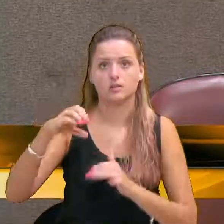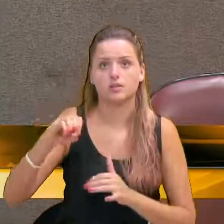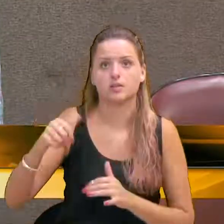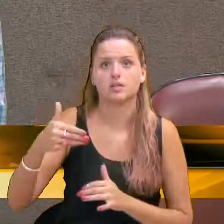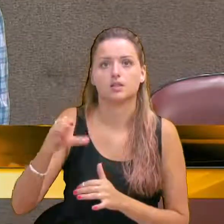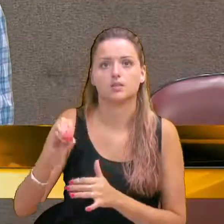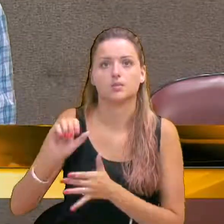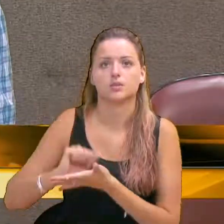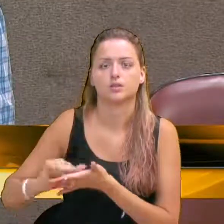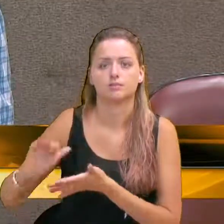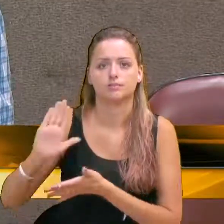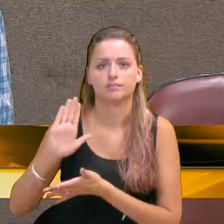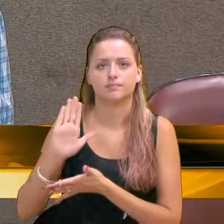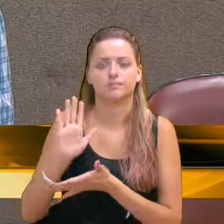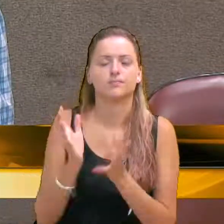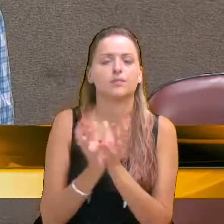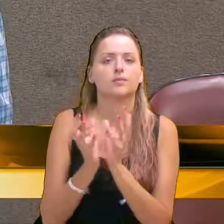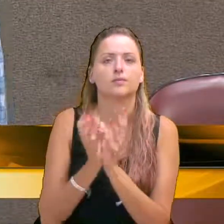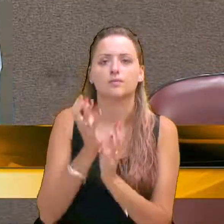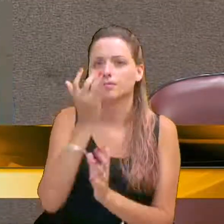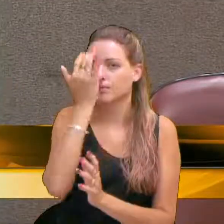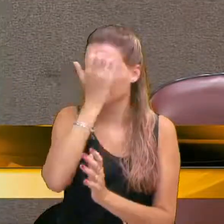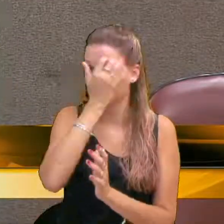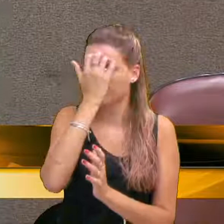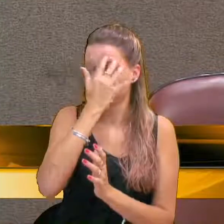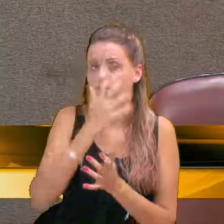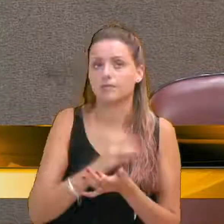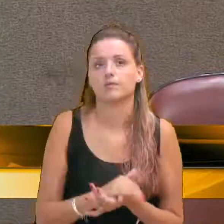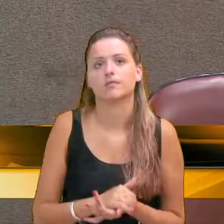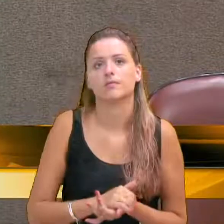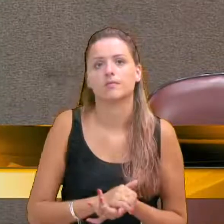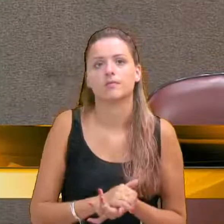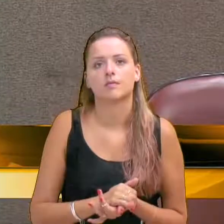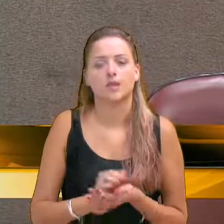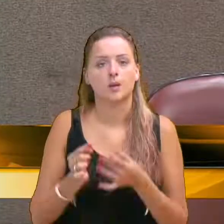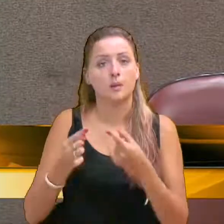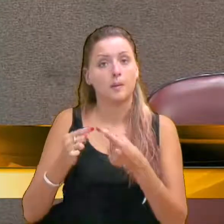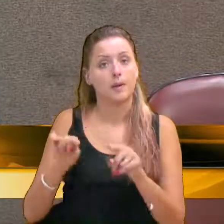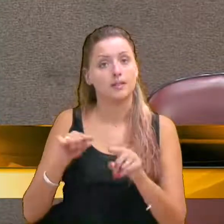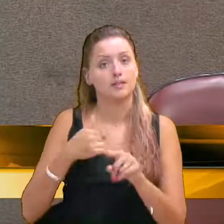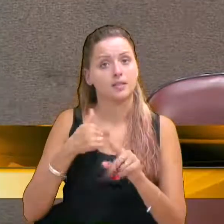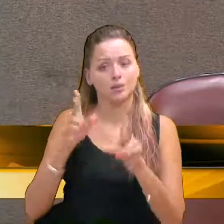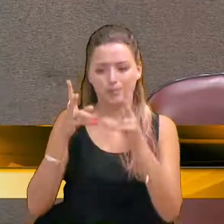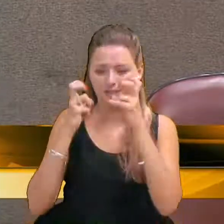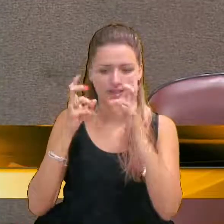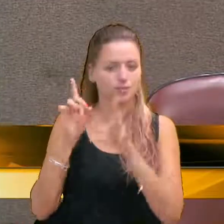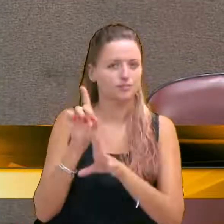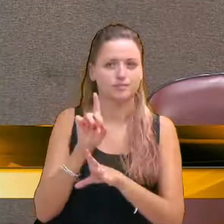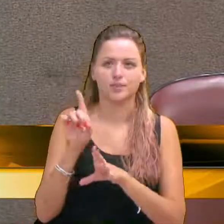Permite uma parte. Colega Adiló, mas eu vejo que não é uma lei